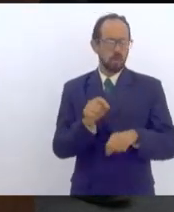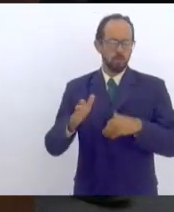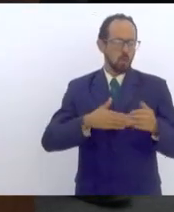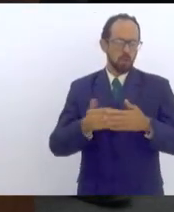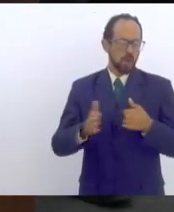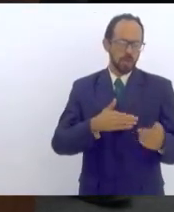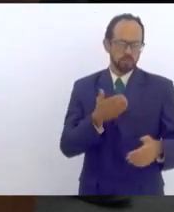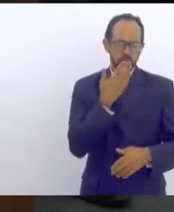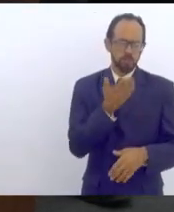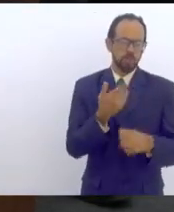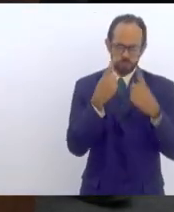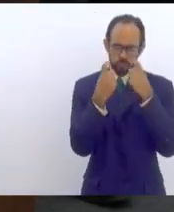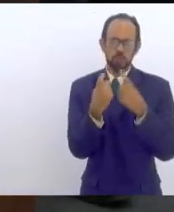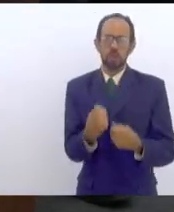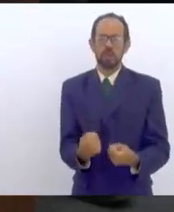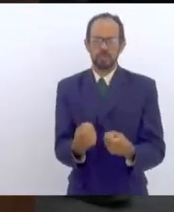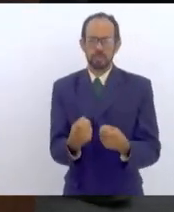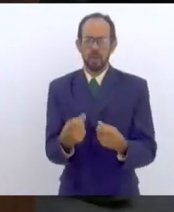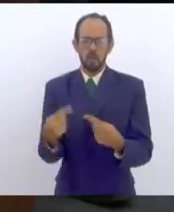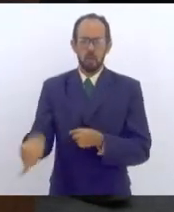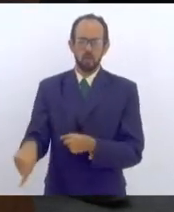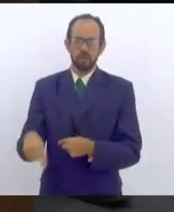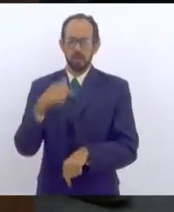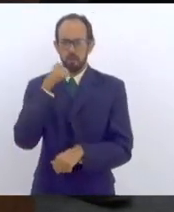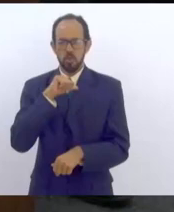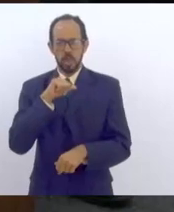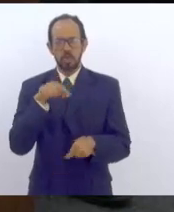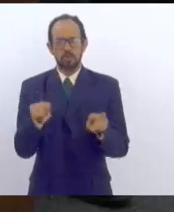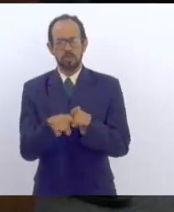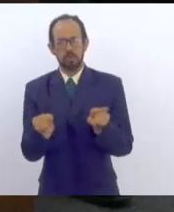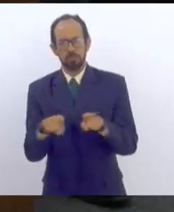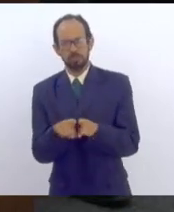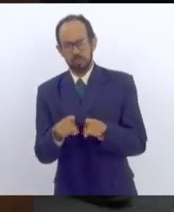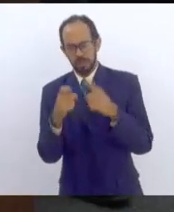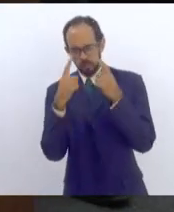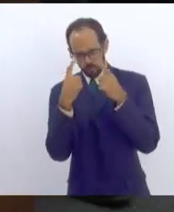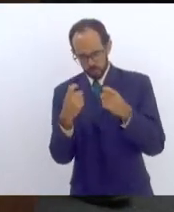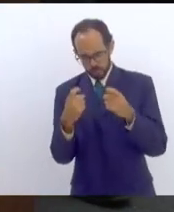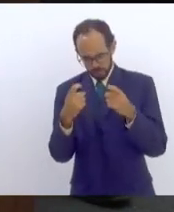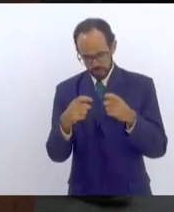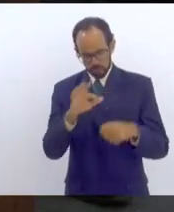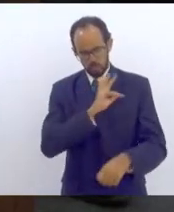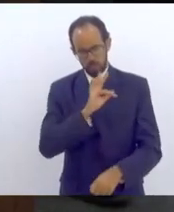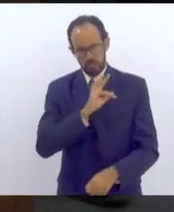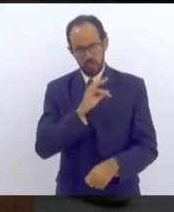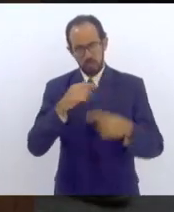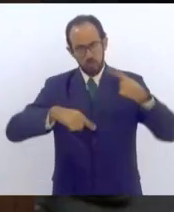tipo de violência contra a mulher, inclusive a violência política.